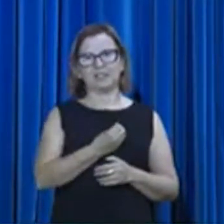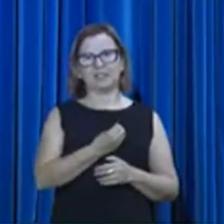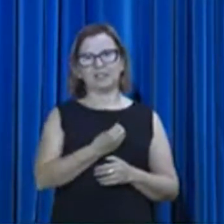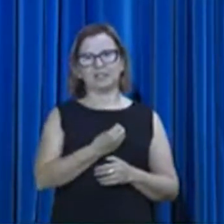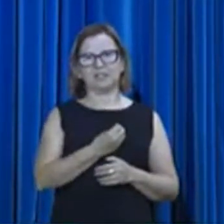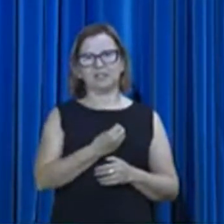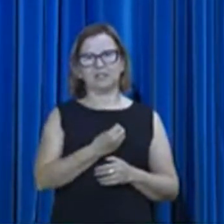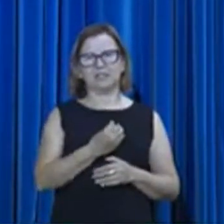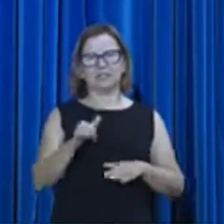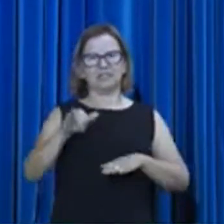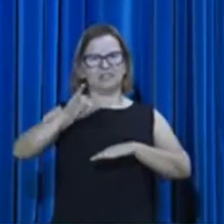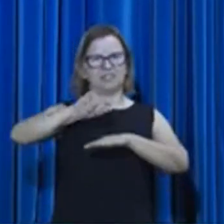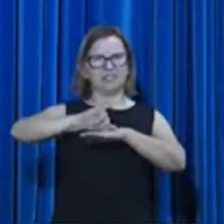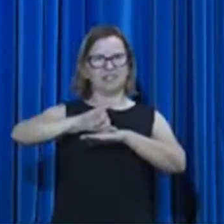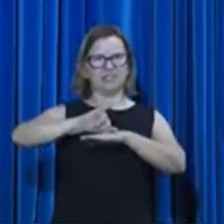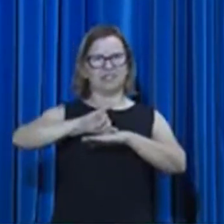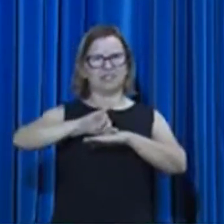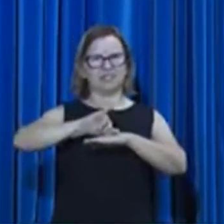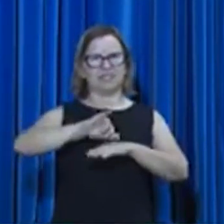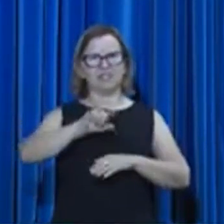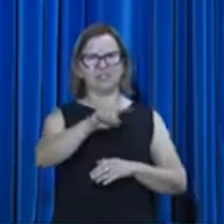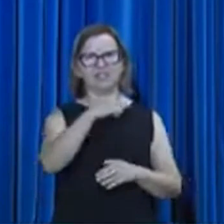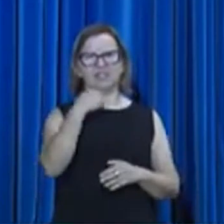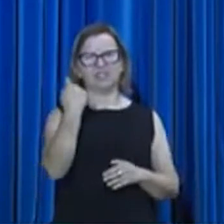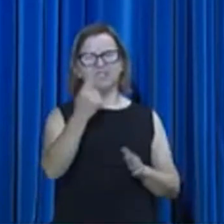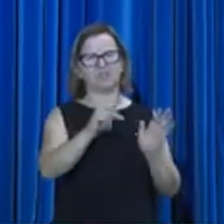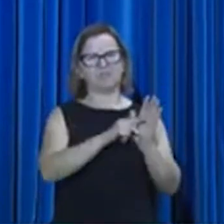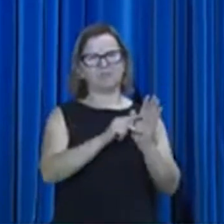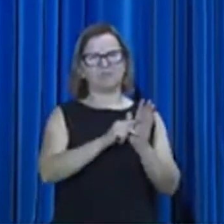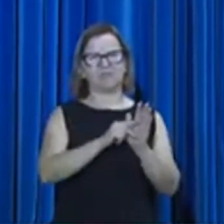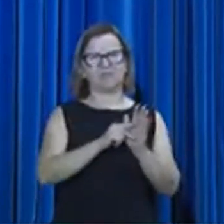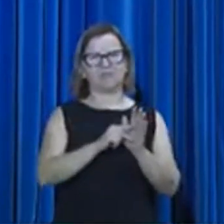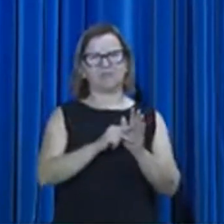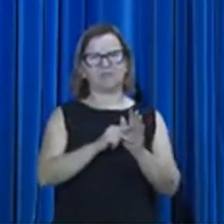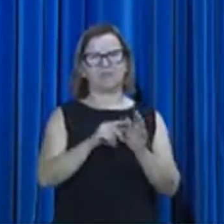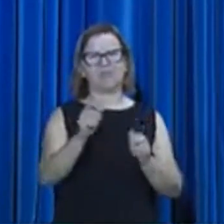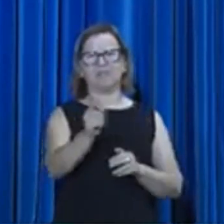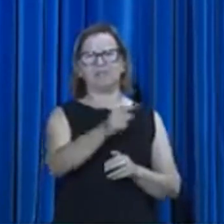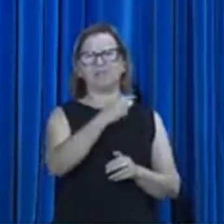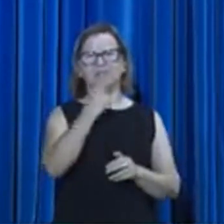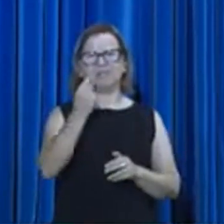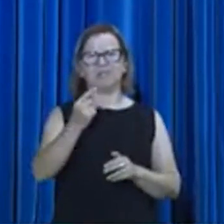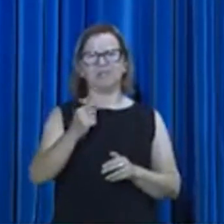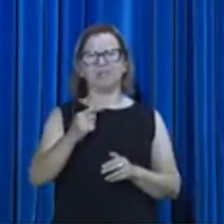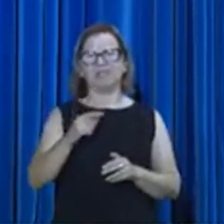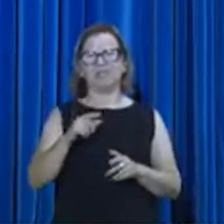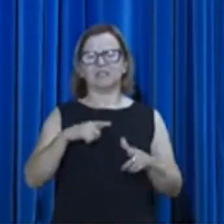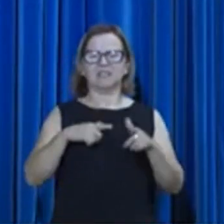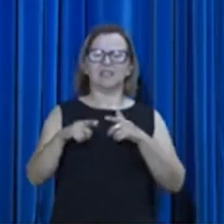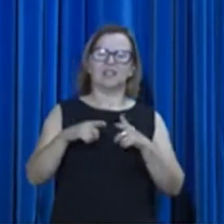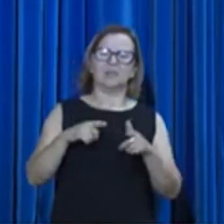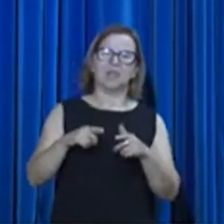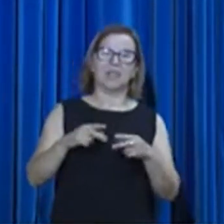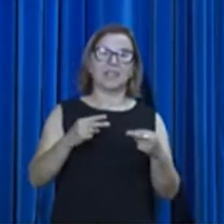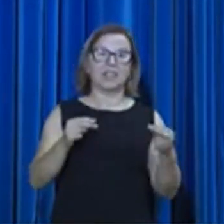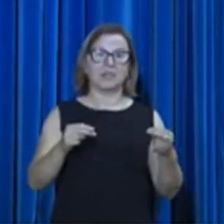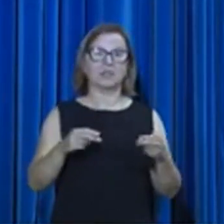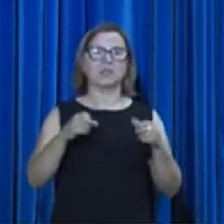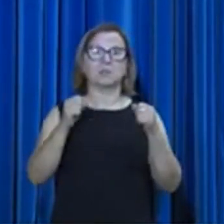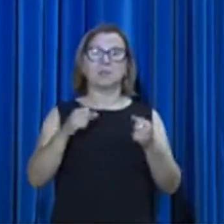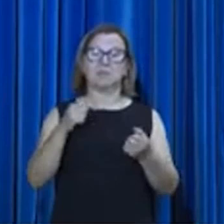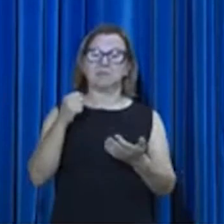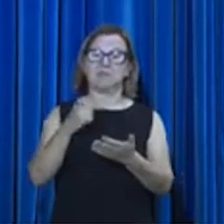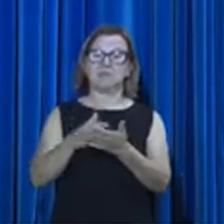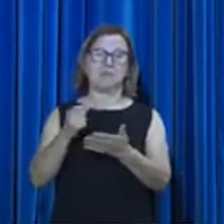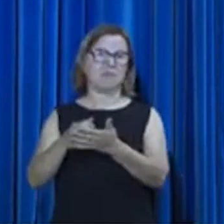tão centradas em nós mesmos, nos nossos trabalhos, nas coisas que nós podemos adquirir,